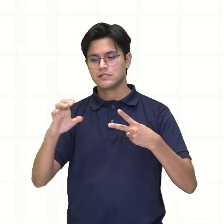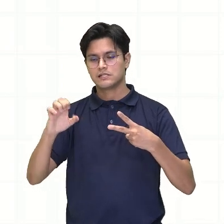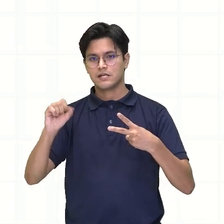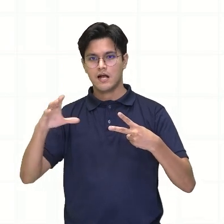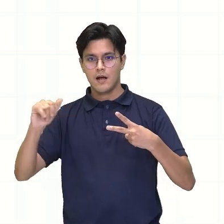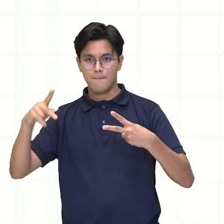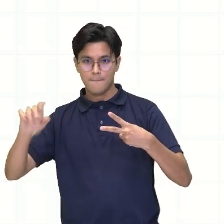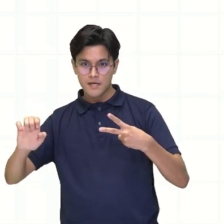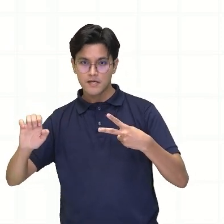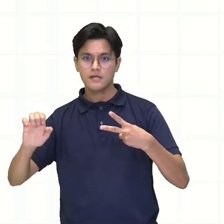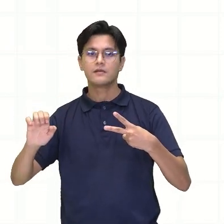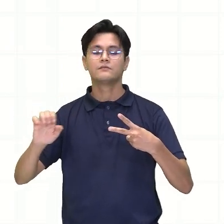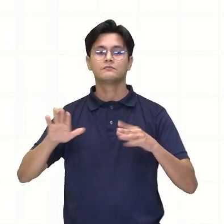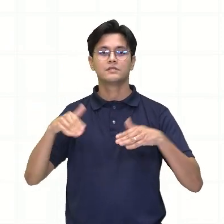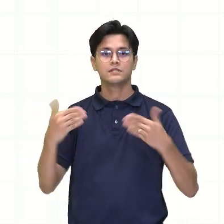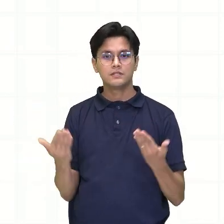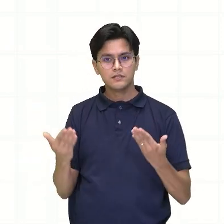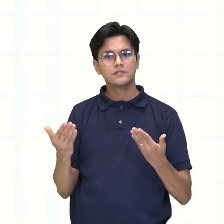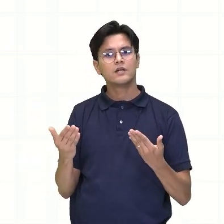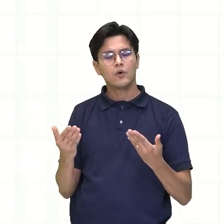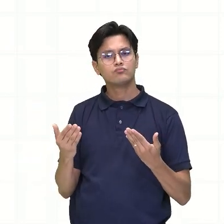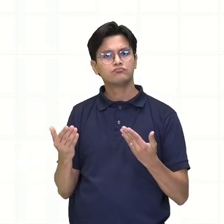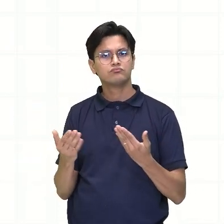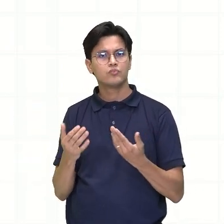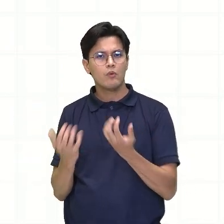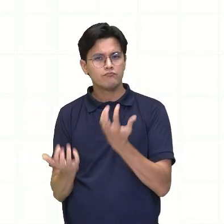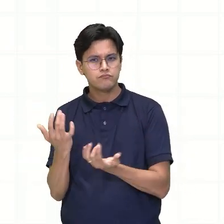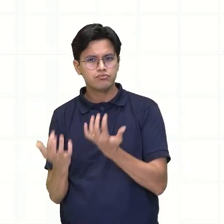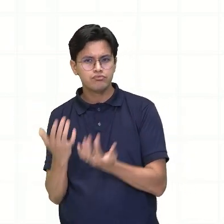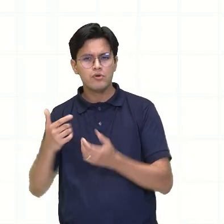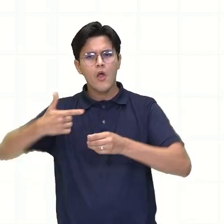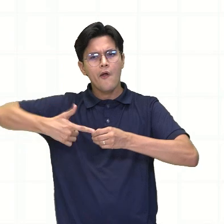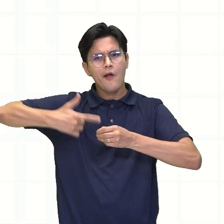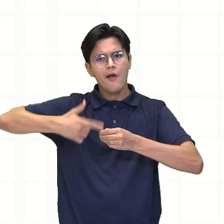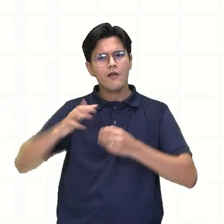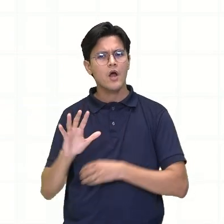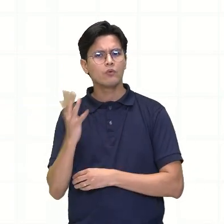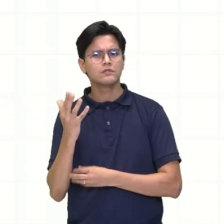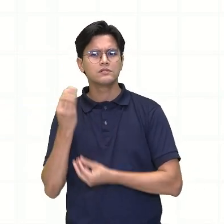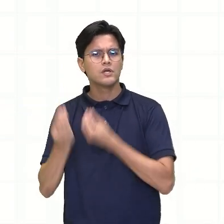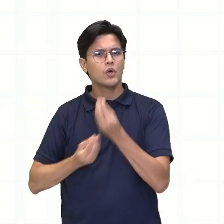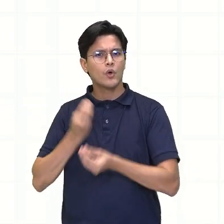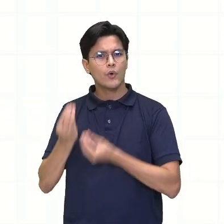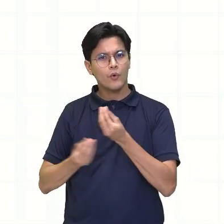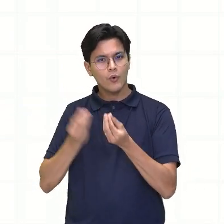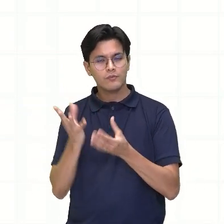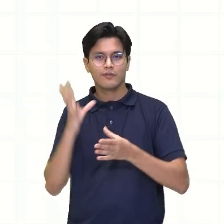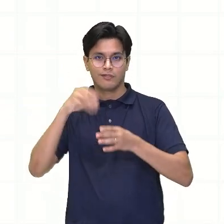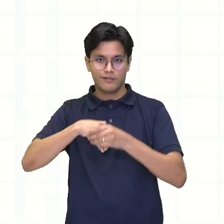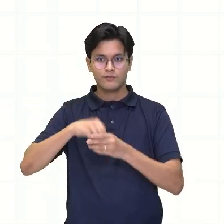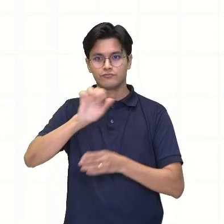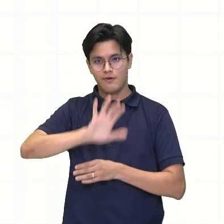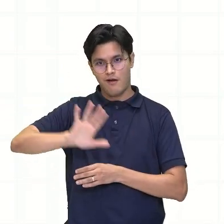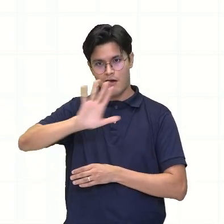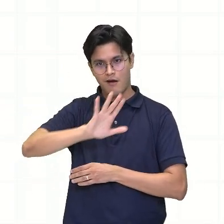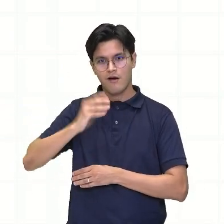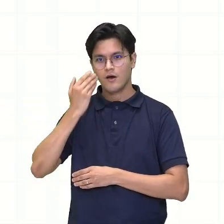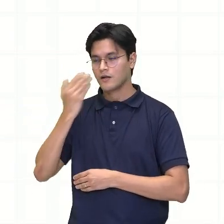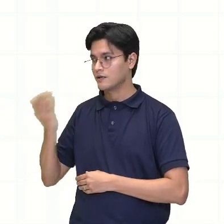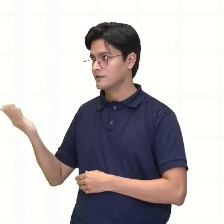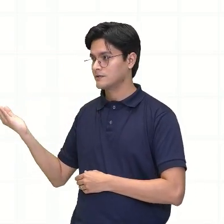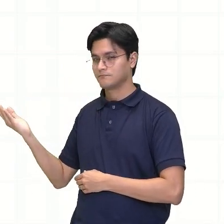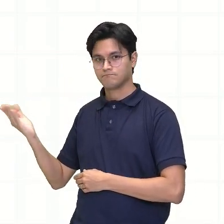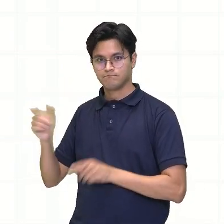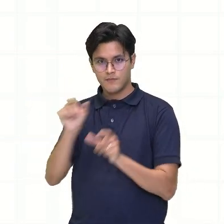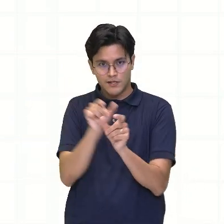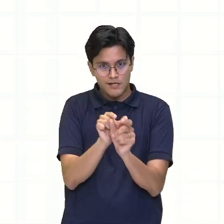essa queima do combustível vai acontecer aqui dentro, olha, dentro dessa área, tá? Desse cilindro. Então,